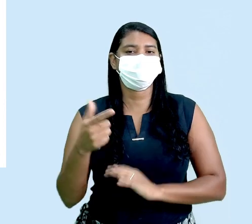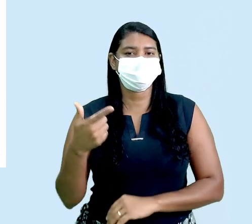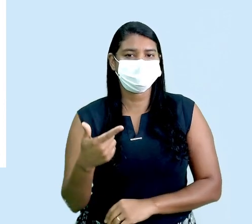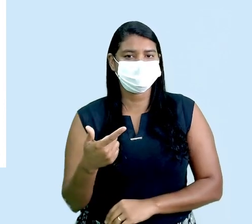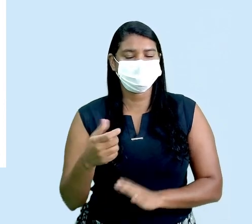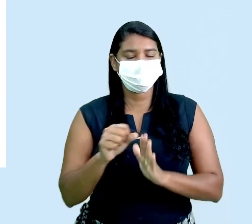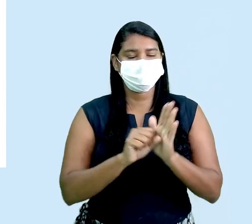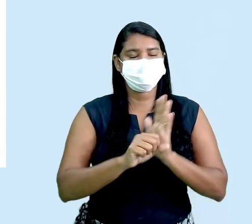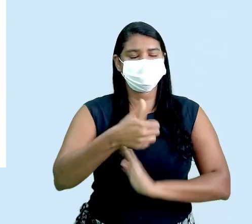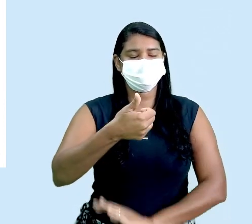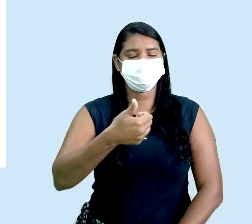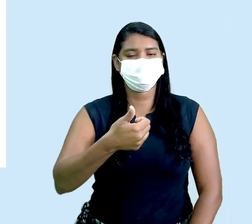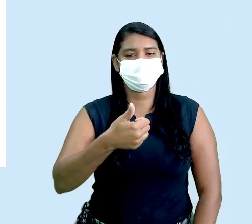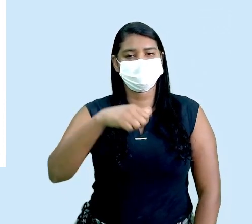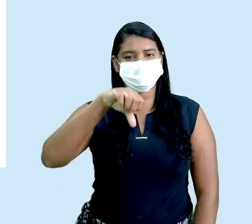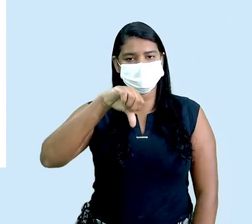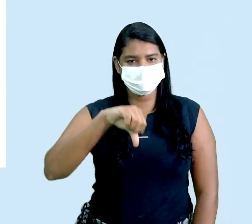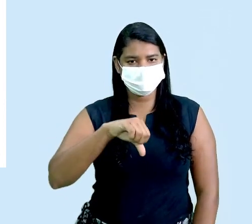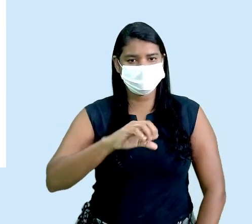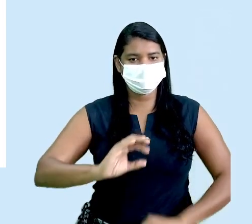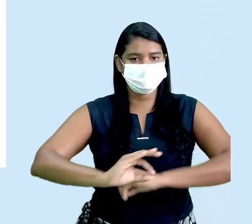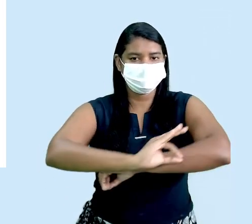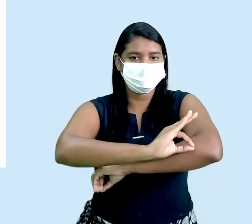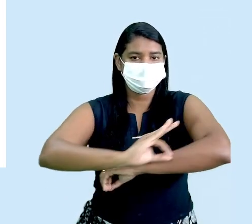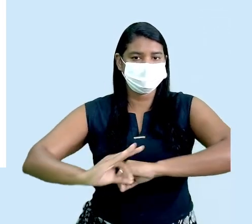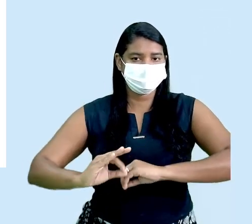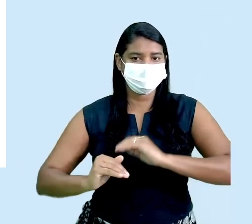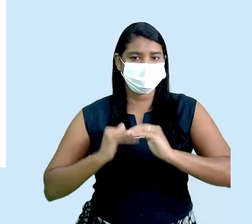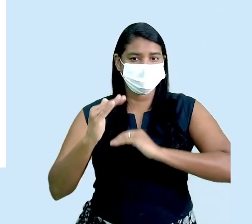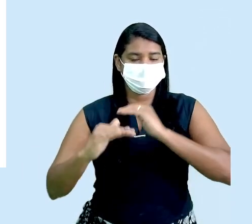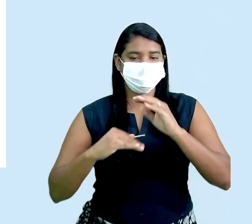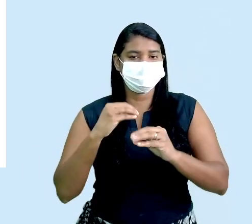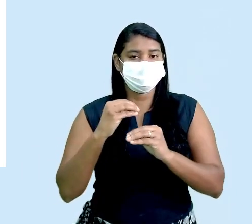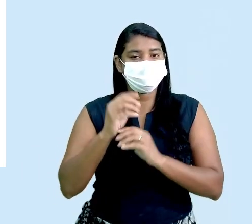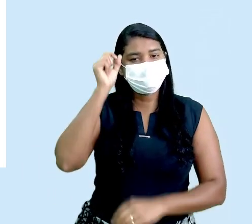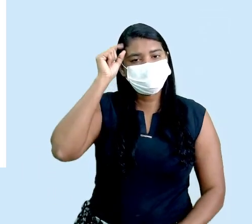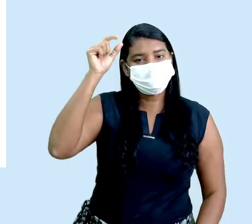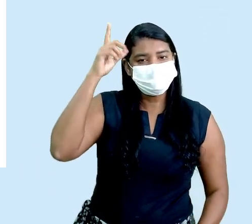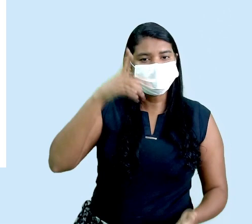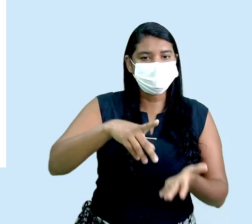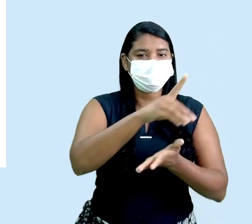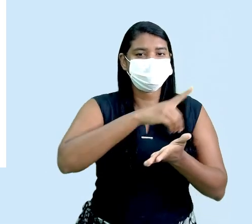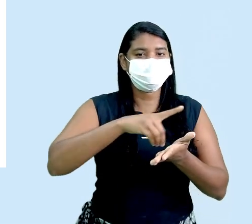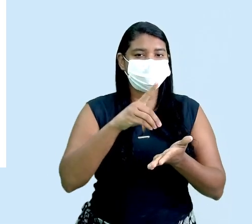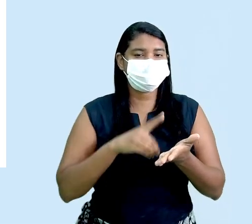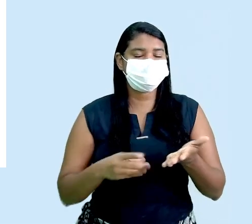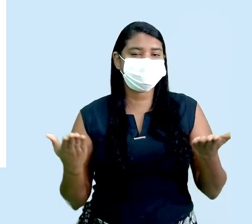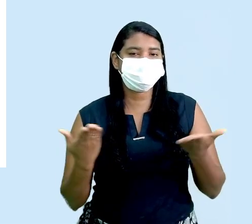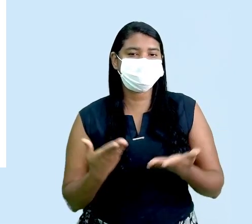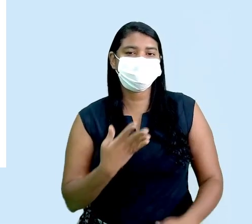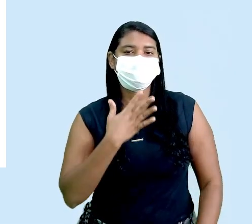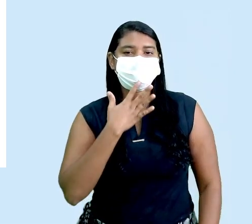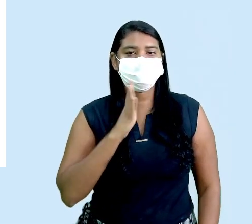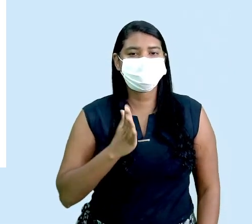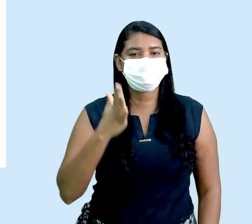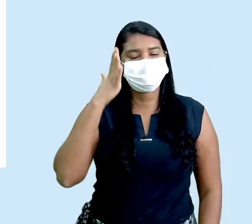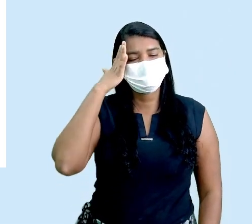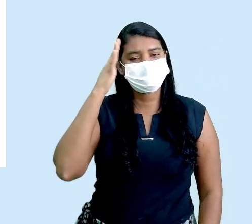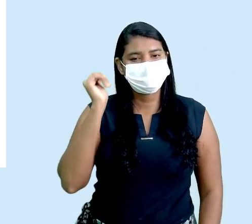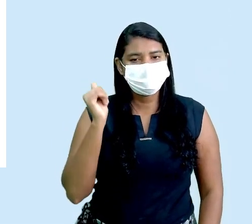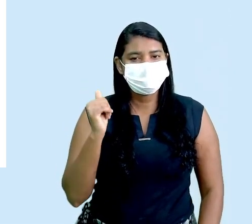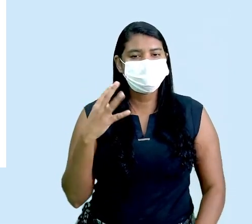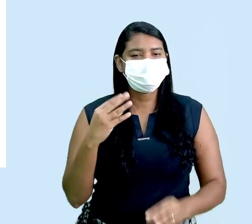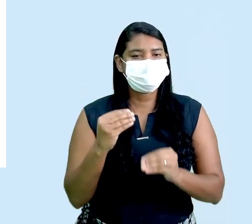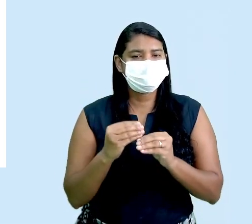XIX, arquitetos já começaram a desenvolver a ideia de design tal como nós a conhecemos hoje, né? Então você vai ter uma série